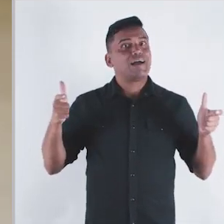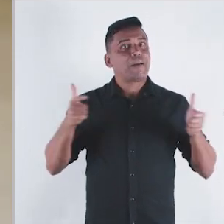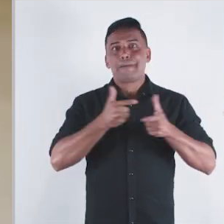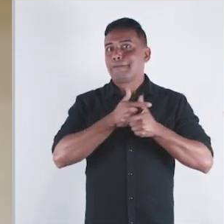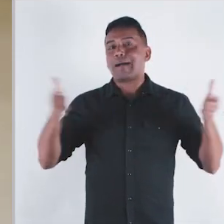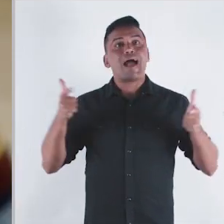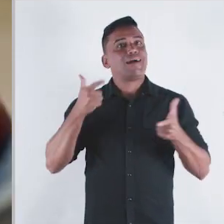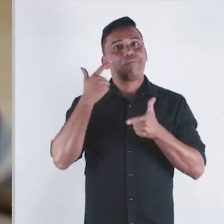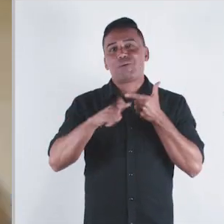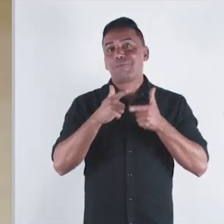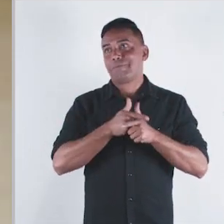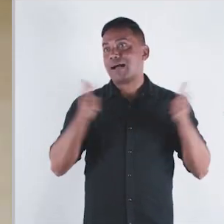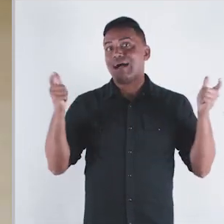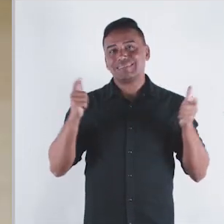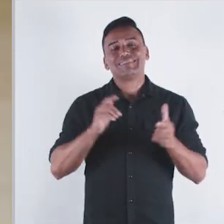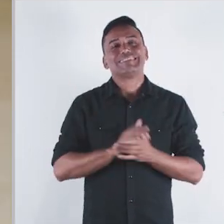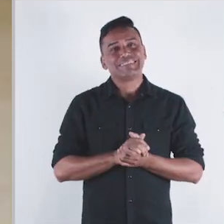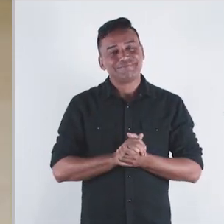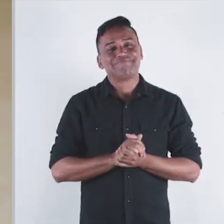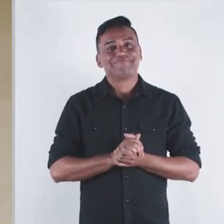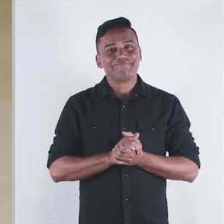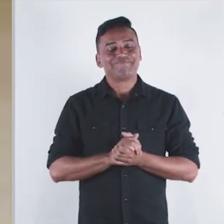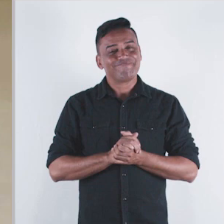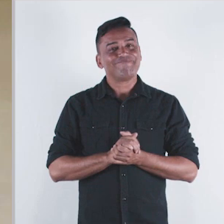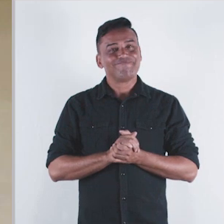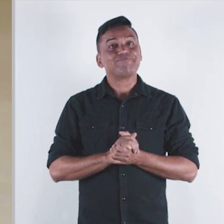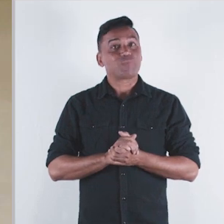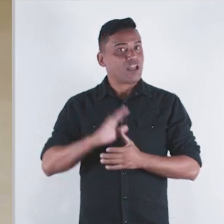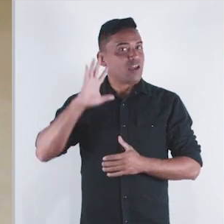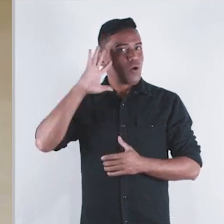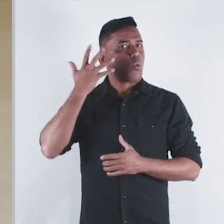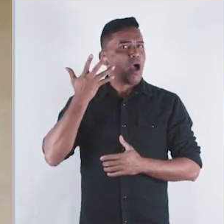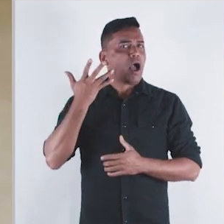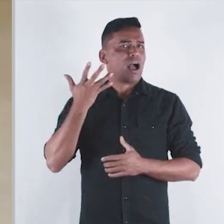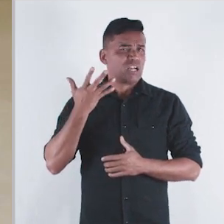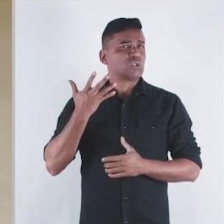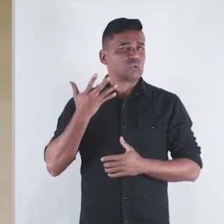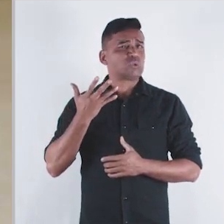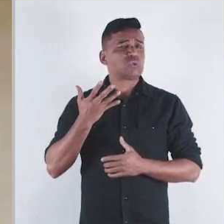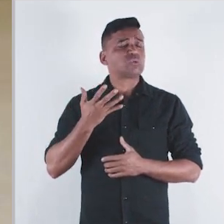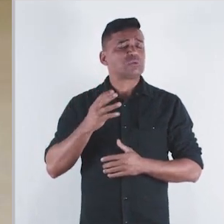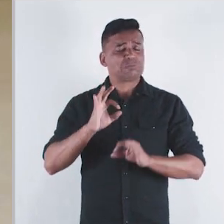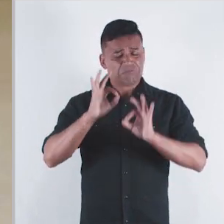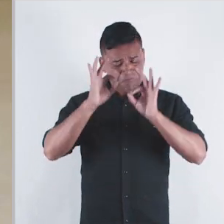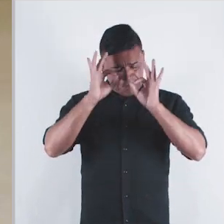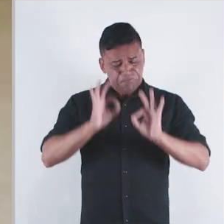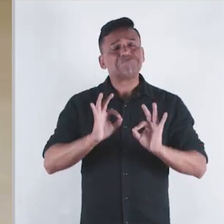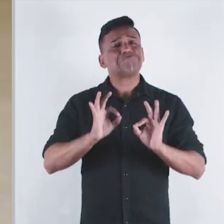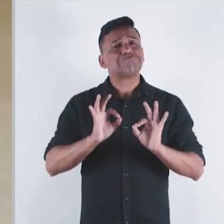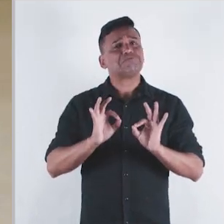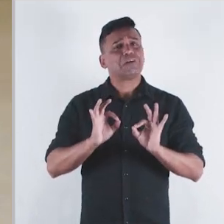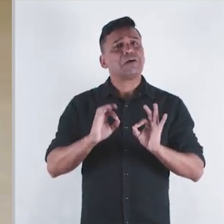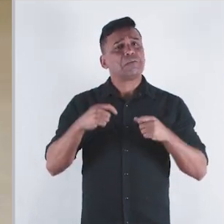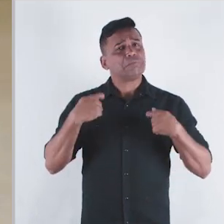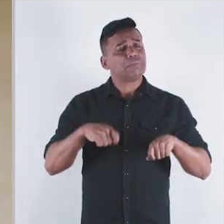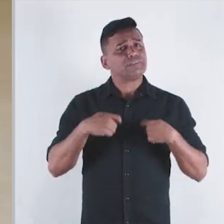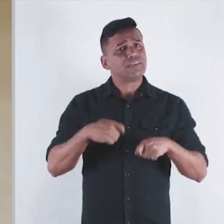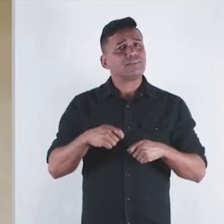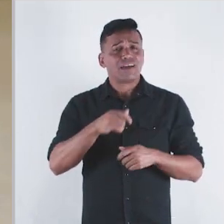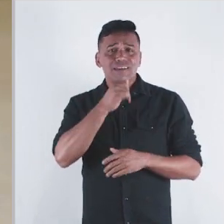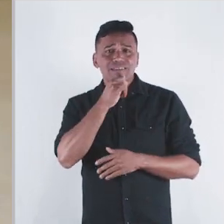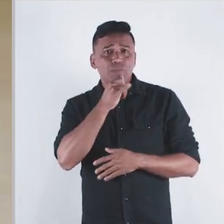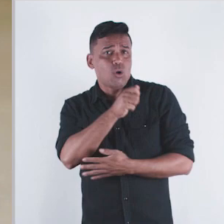sabe? Sim, Eu acho absolutamente necessário que os